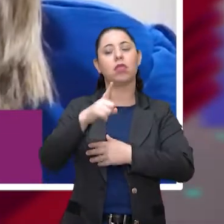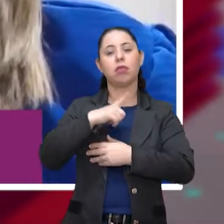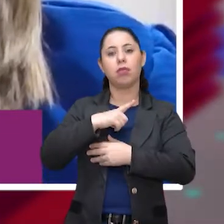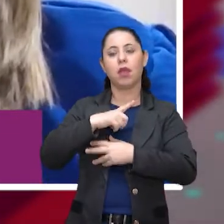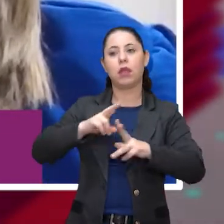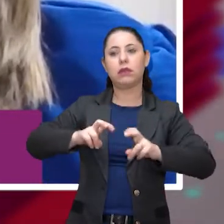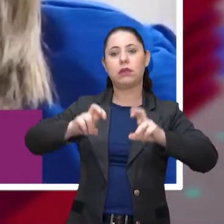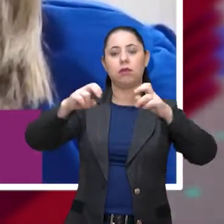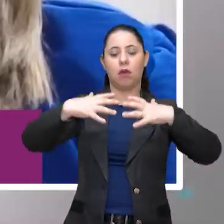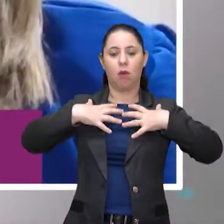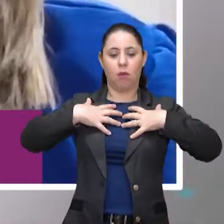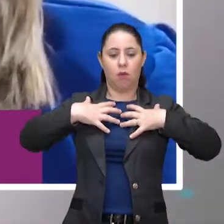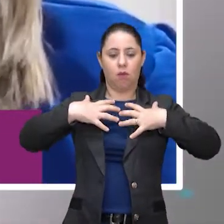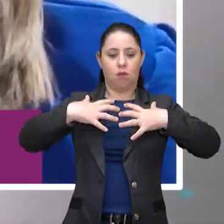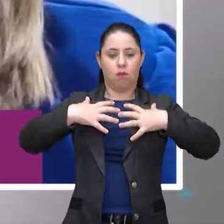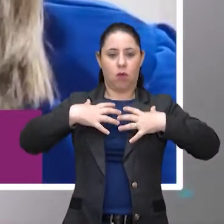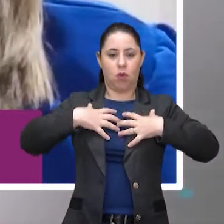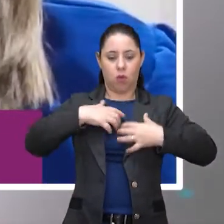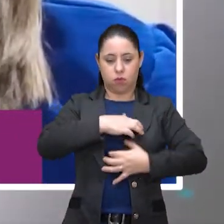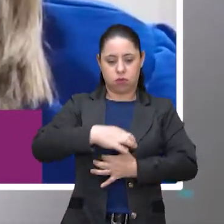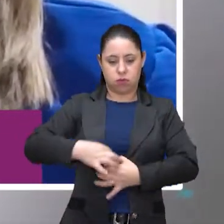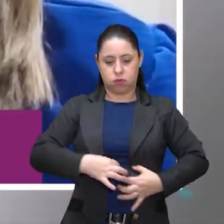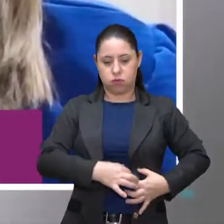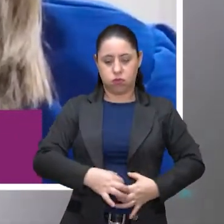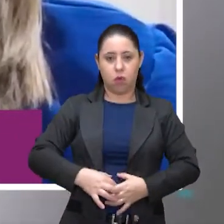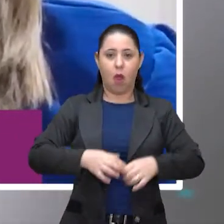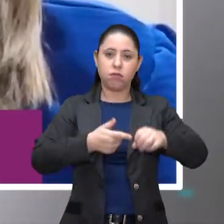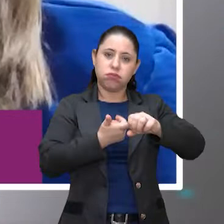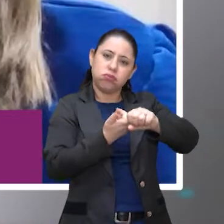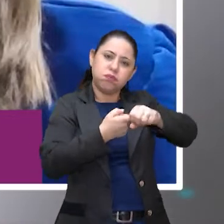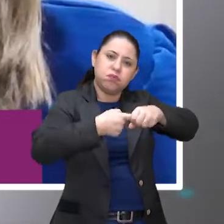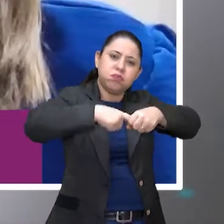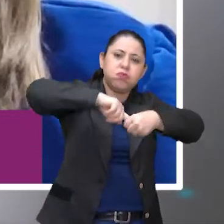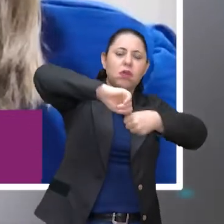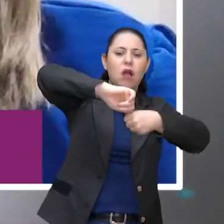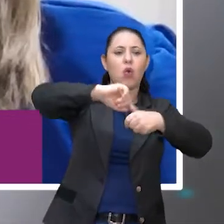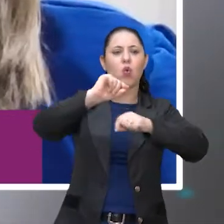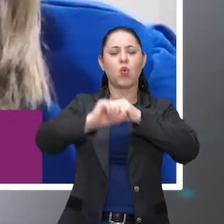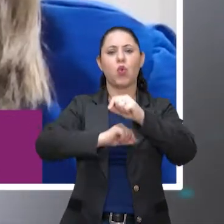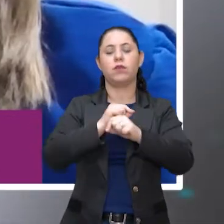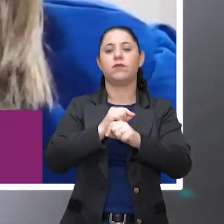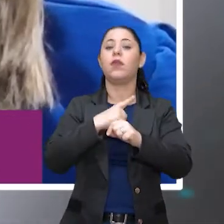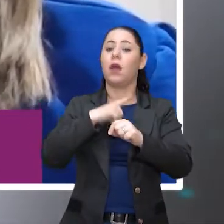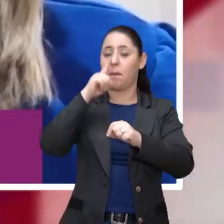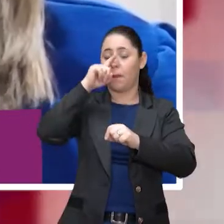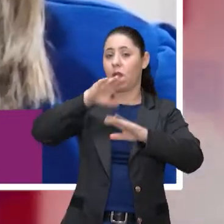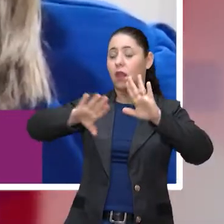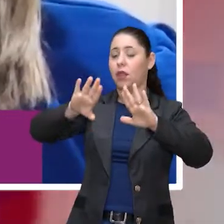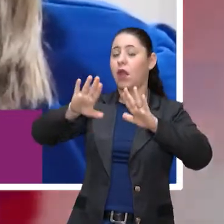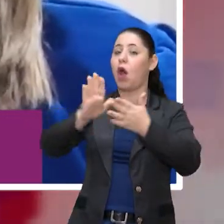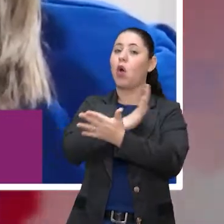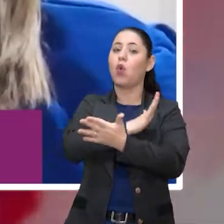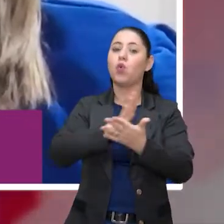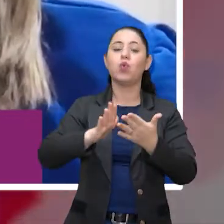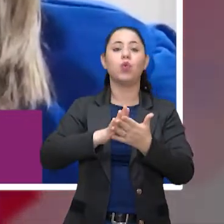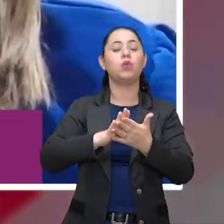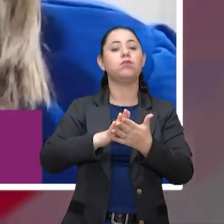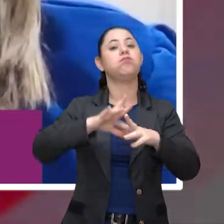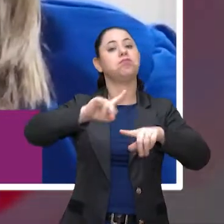de próstata, tem câncer disso. Configura que ela tem um maior risco para poder ter algum tipo de câncer.